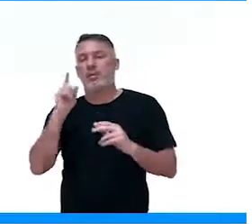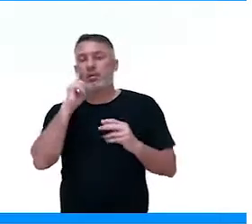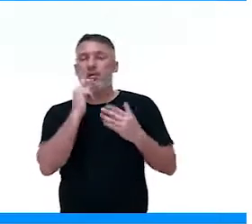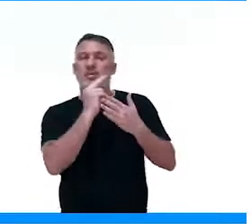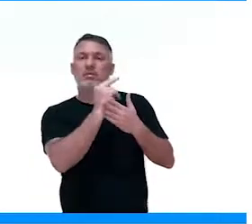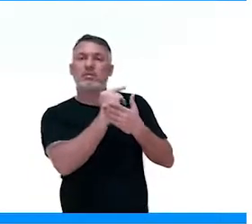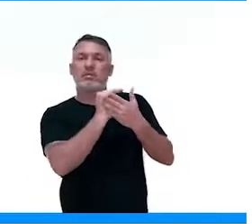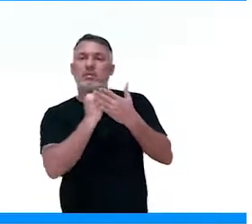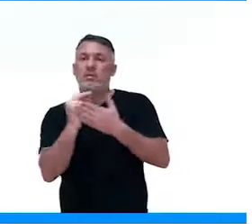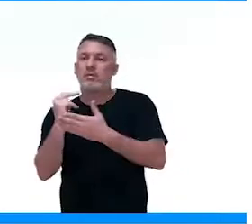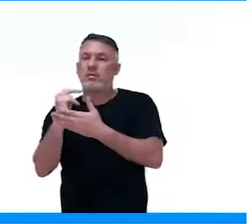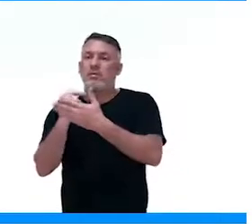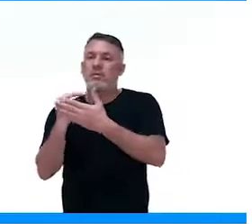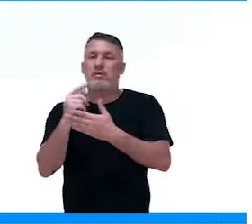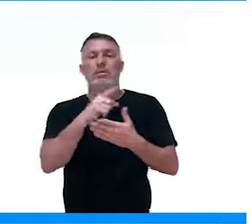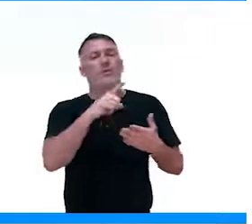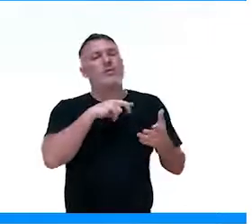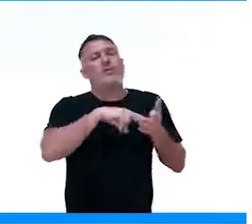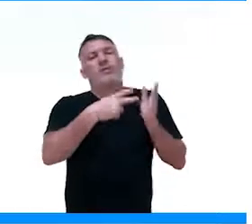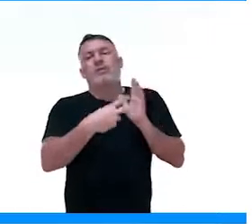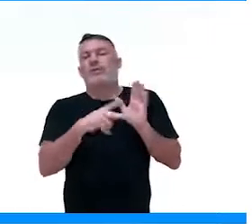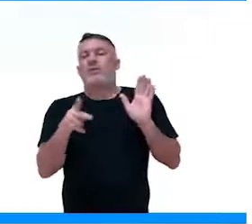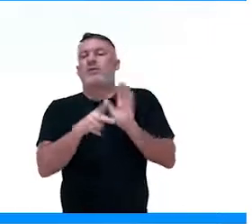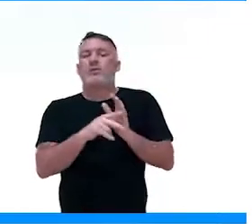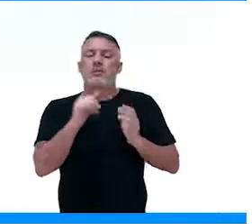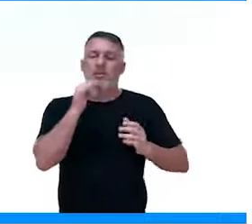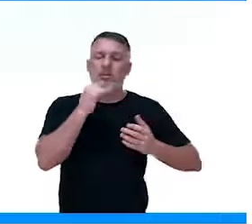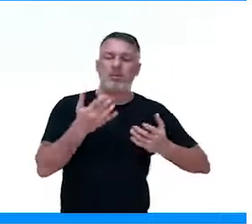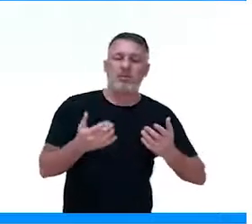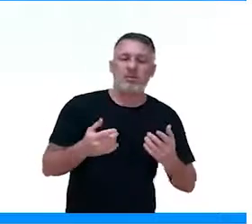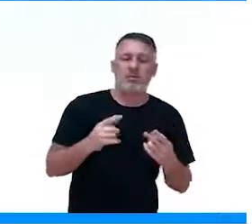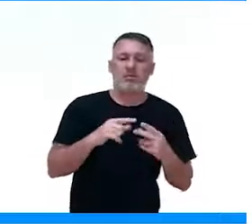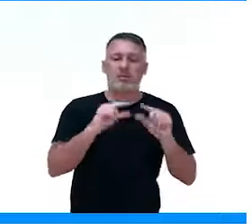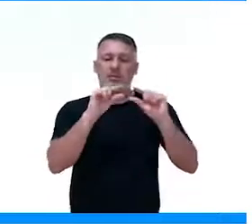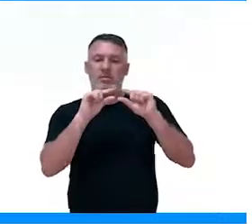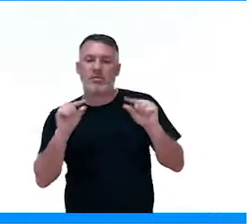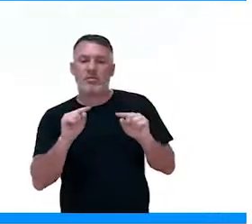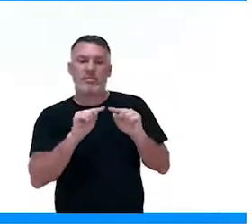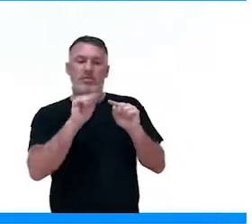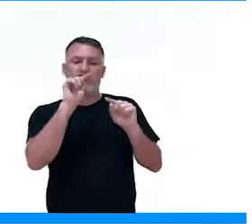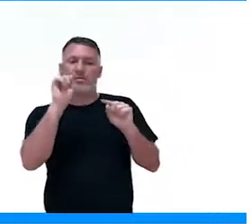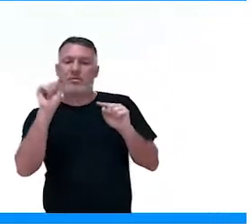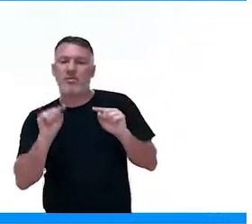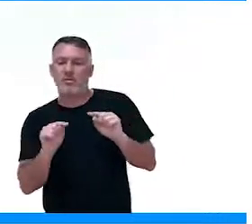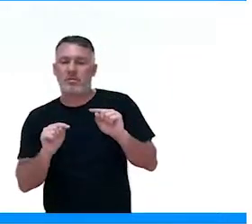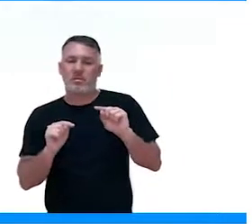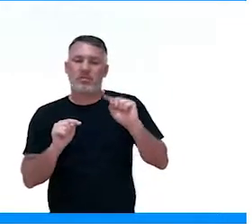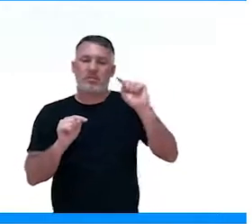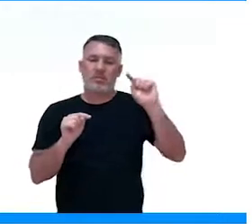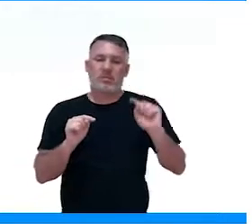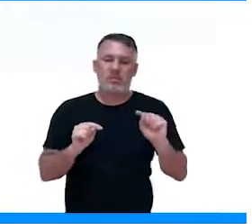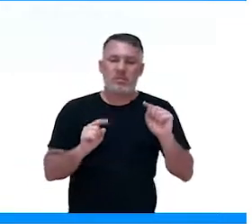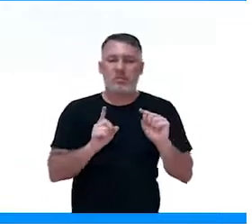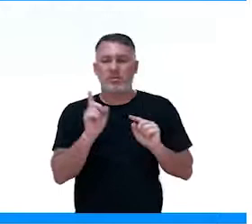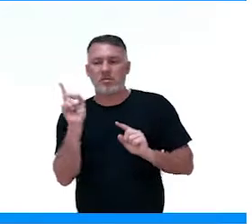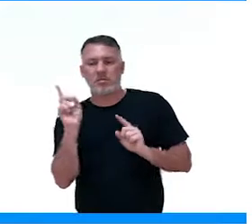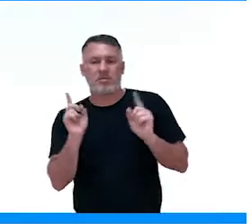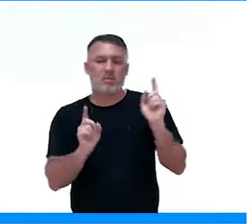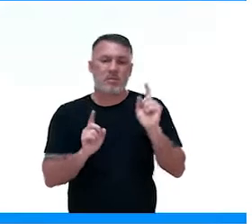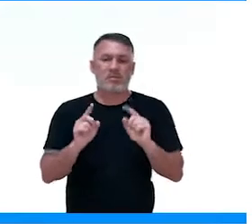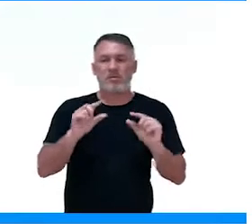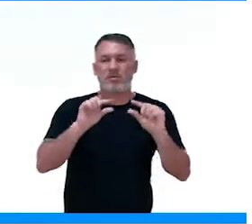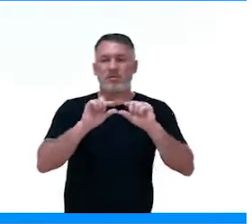toda uma notação musical. Você tem a clave de sol, você tem ali a pausa, você tem as colcheias. E